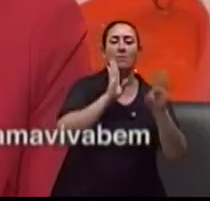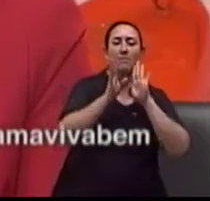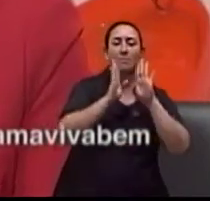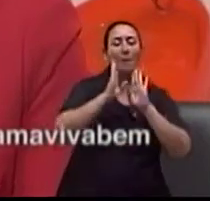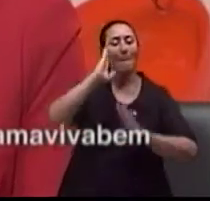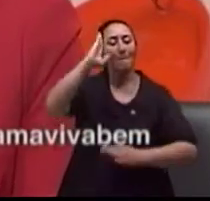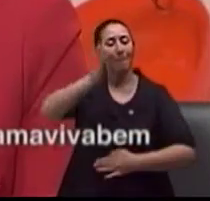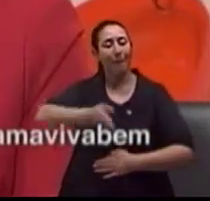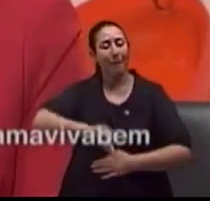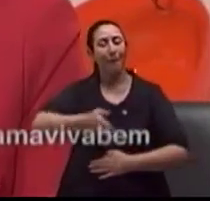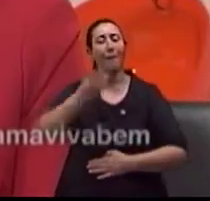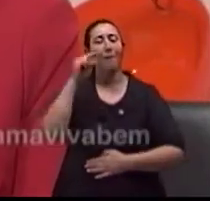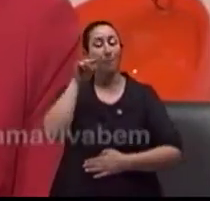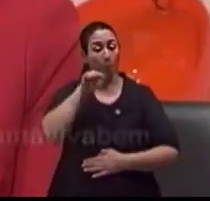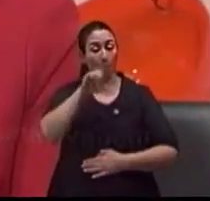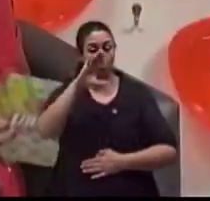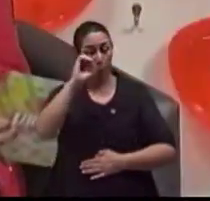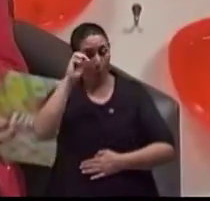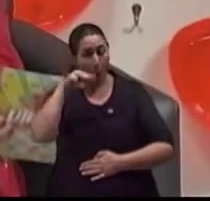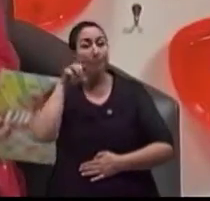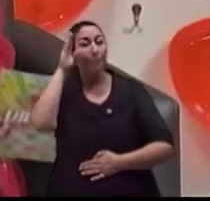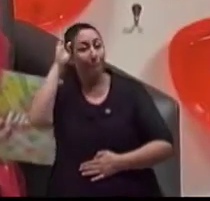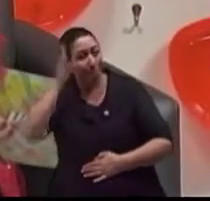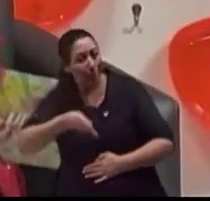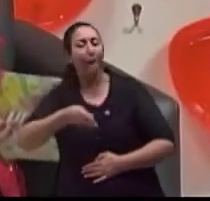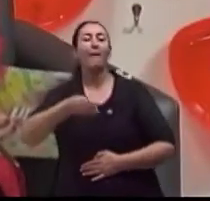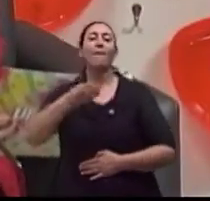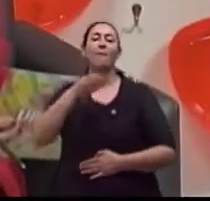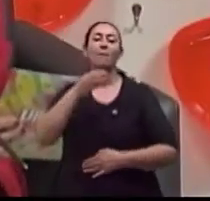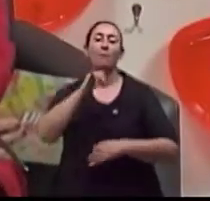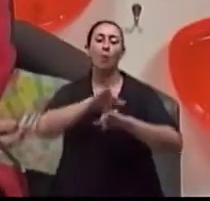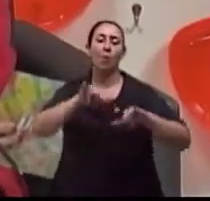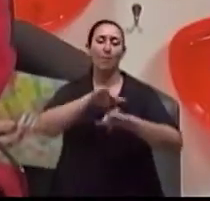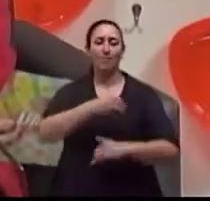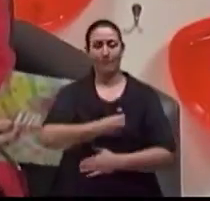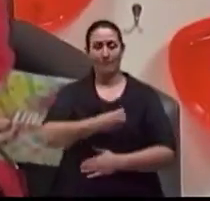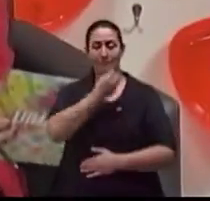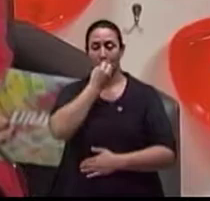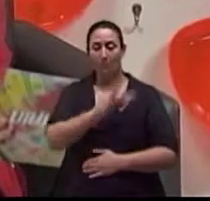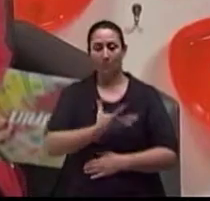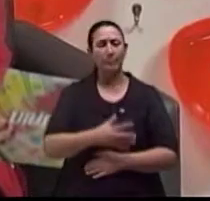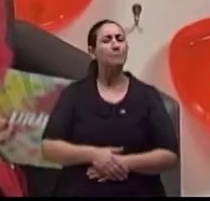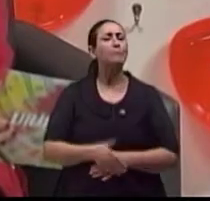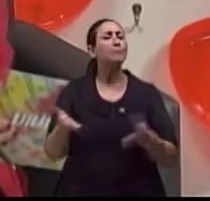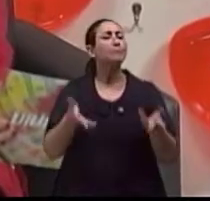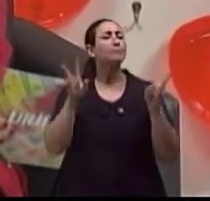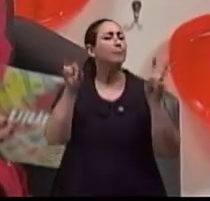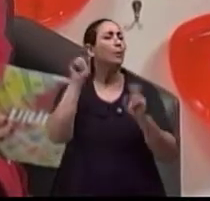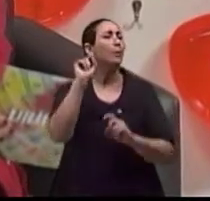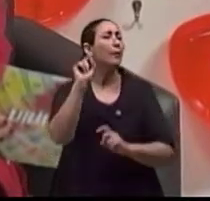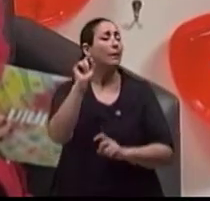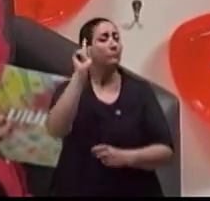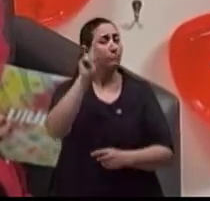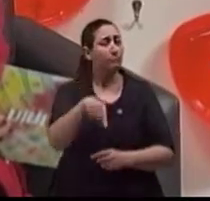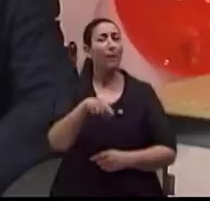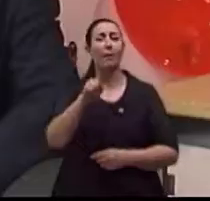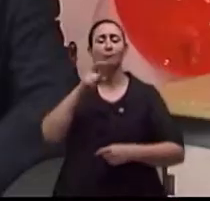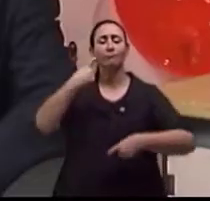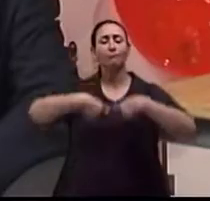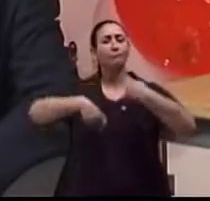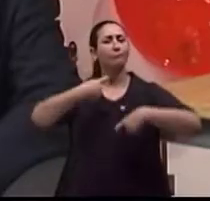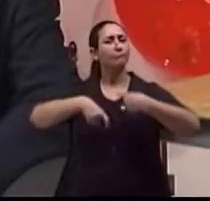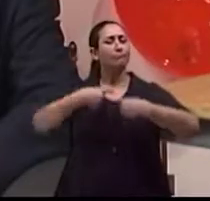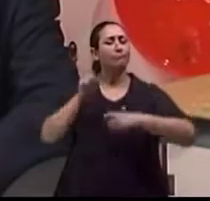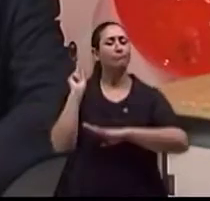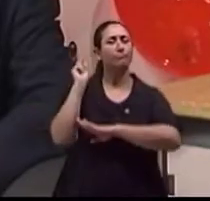facebook.com/programa viva bem nós continuamos aqui a nossa conversa sobre impotência sexual nosso convidado é o